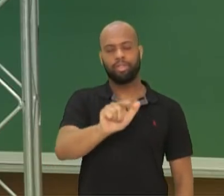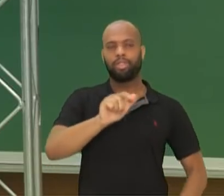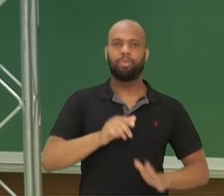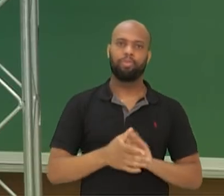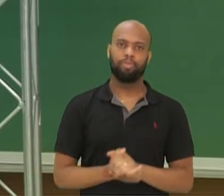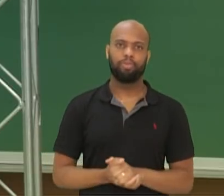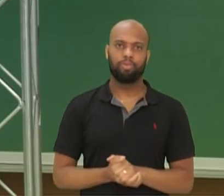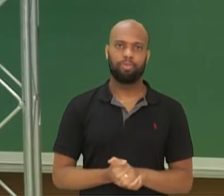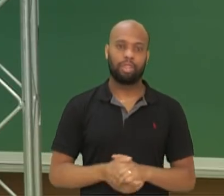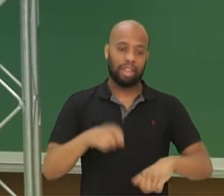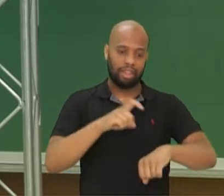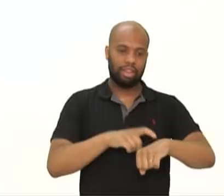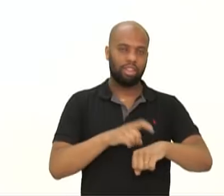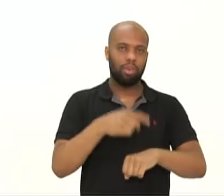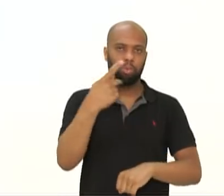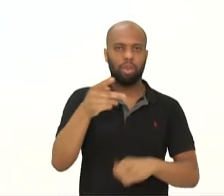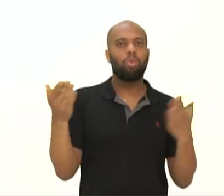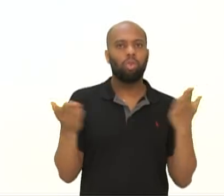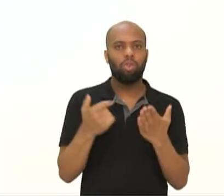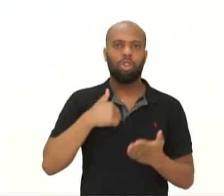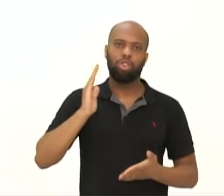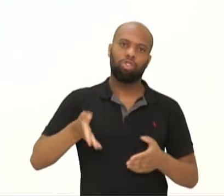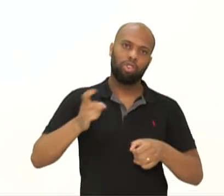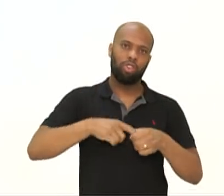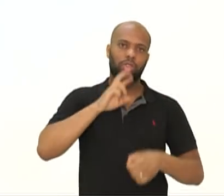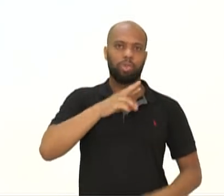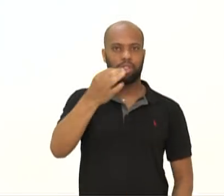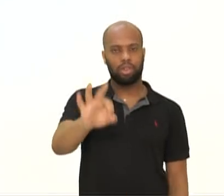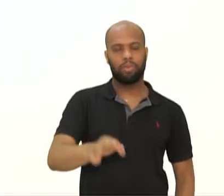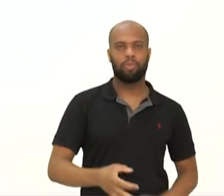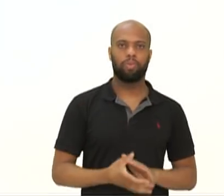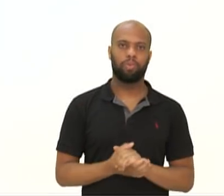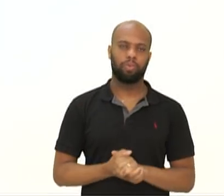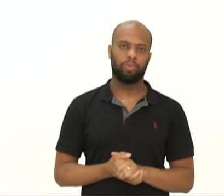valor de x. Você tem uns minutinhos e a gente já volta com a solução.